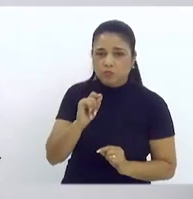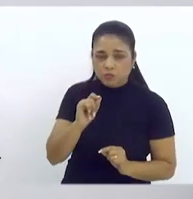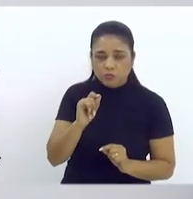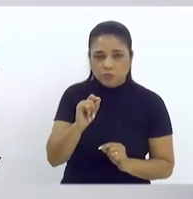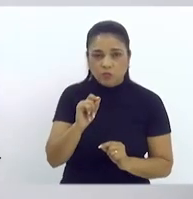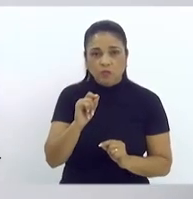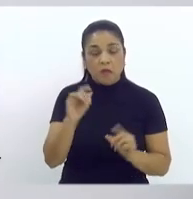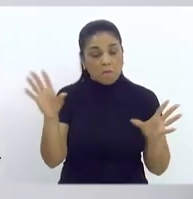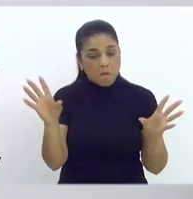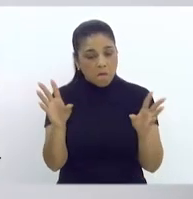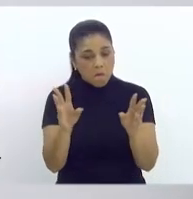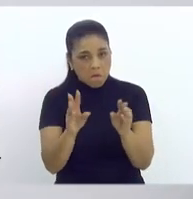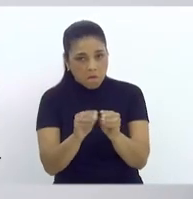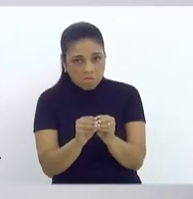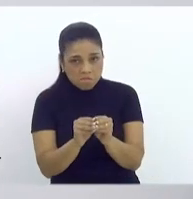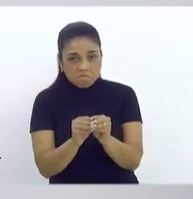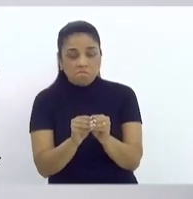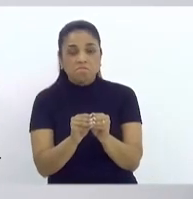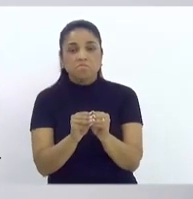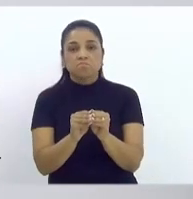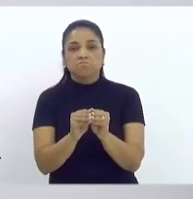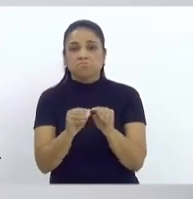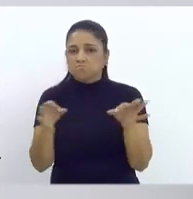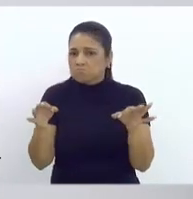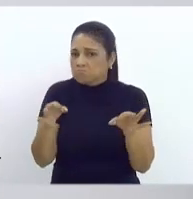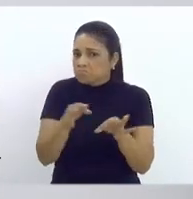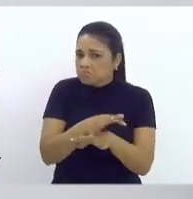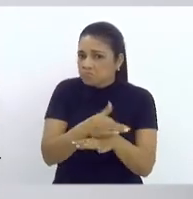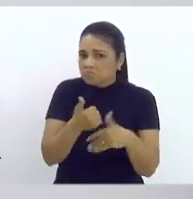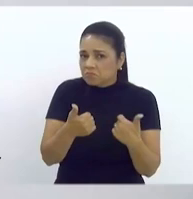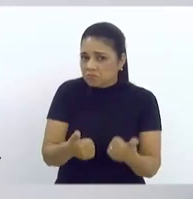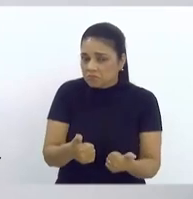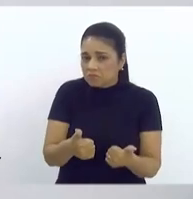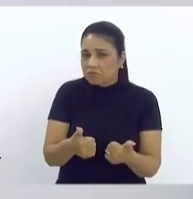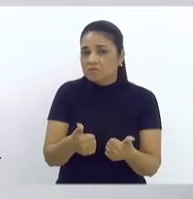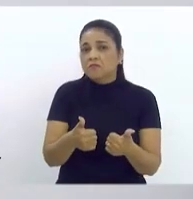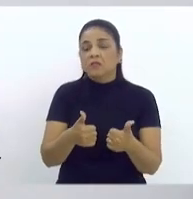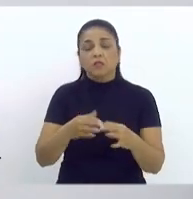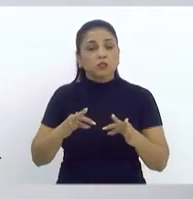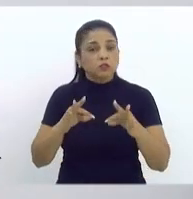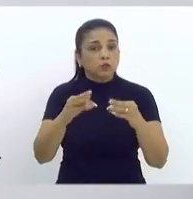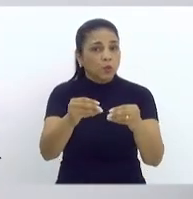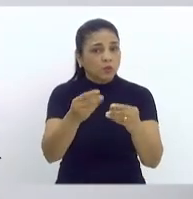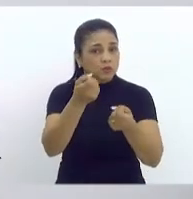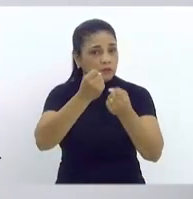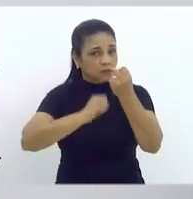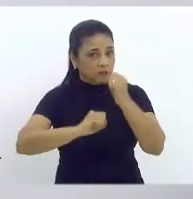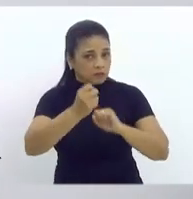chegar numa conclusão mais para frente com relação a todas as empresas concessionárias.